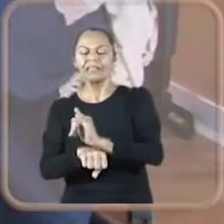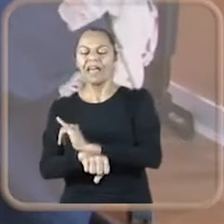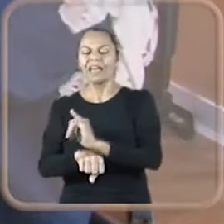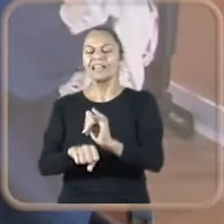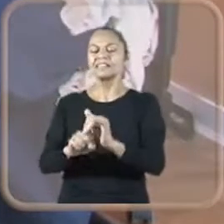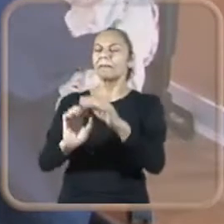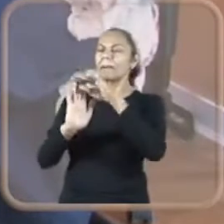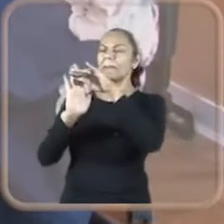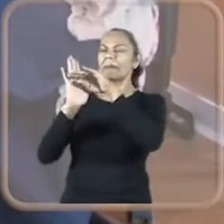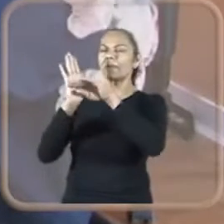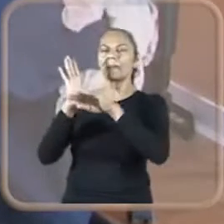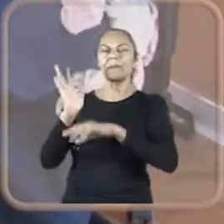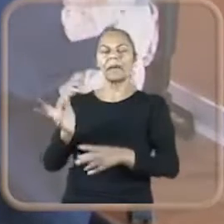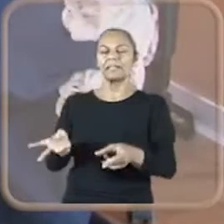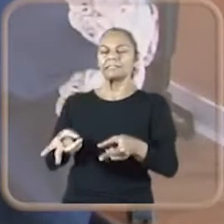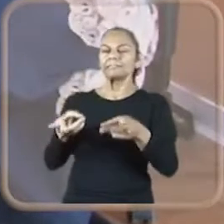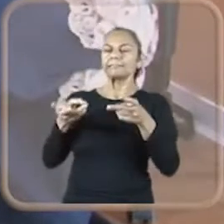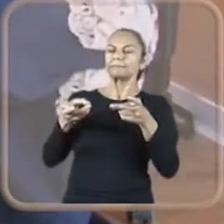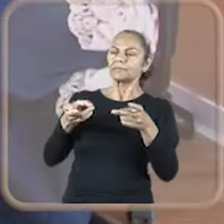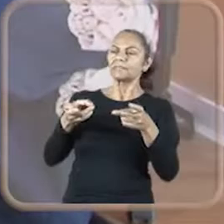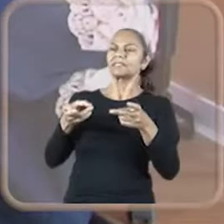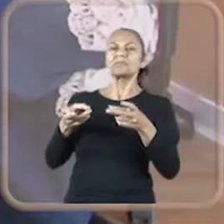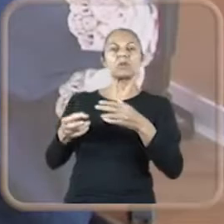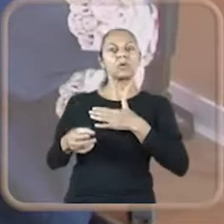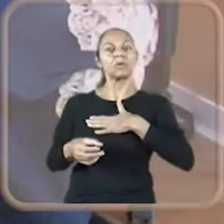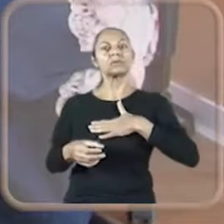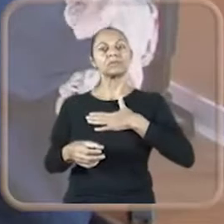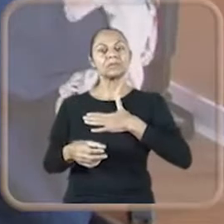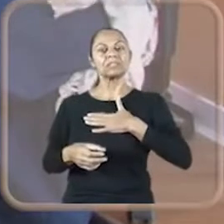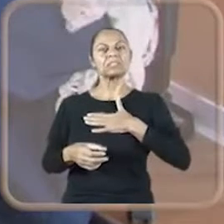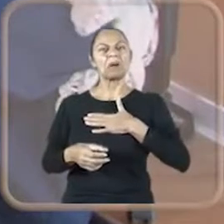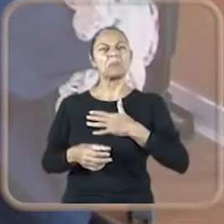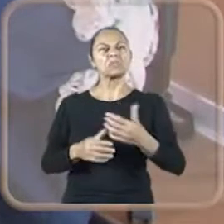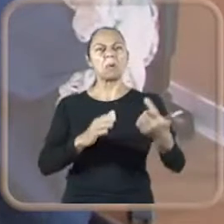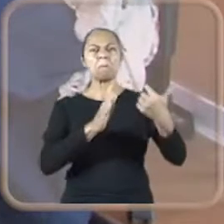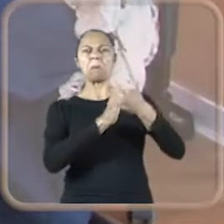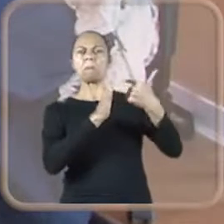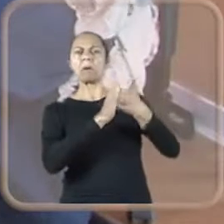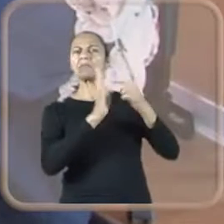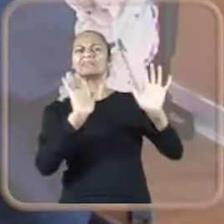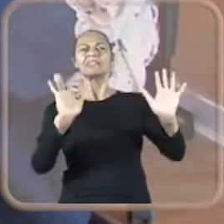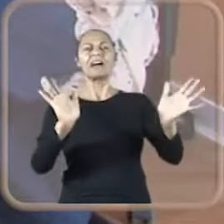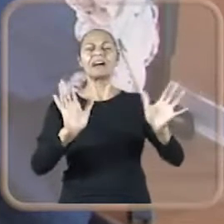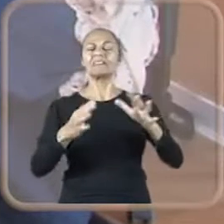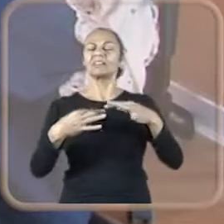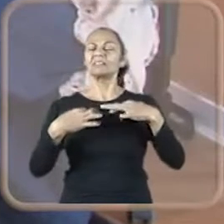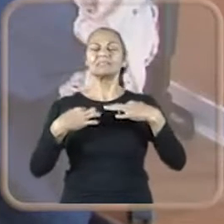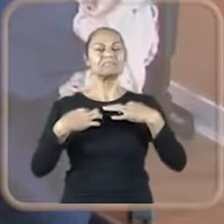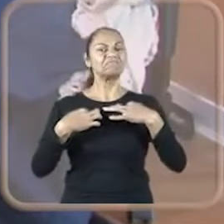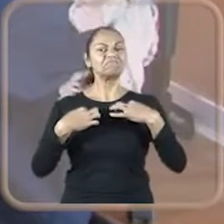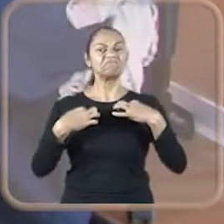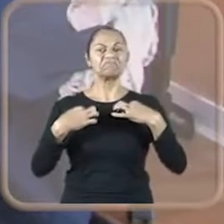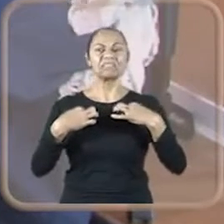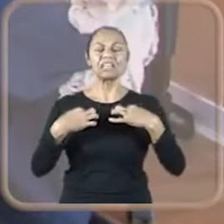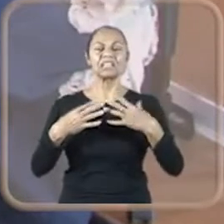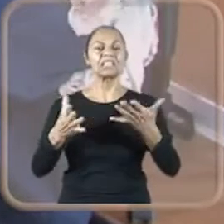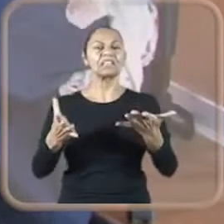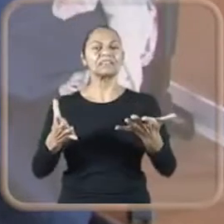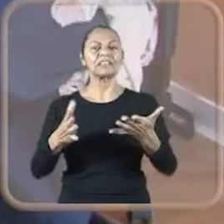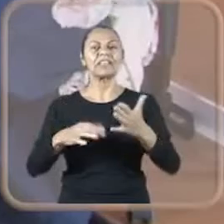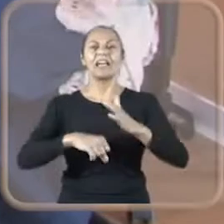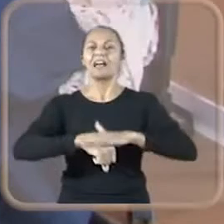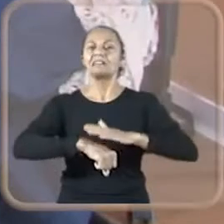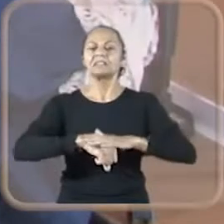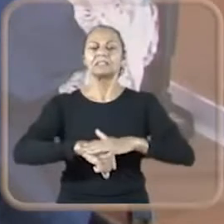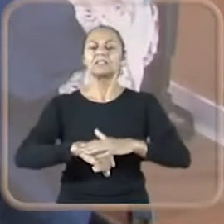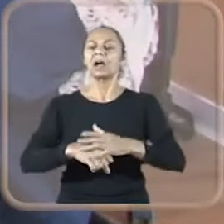e lutou por elas para ter a lei municipal. Então, não foi imposto a nós, não é, JR? Nós